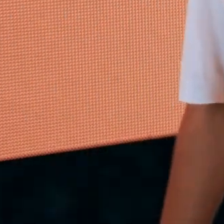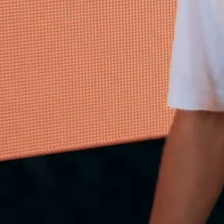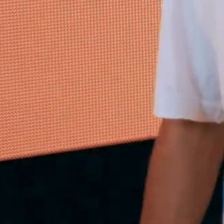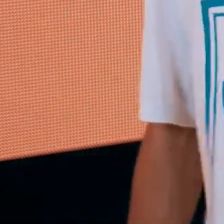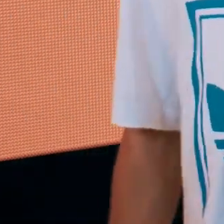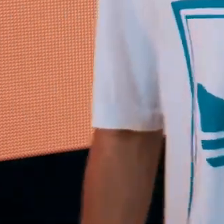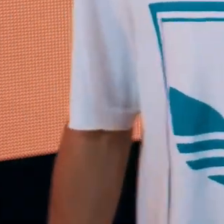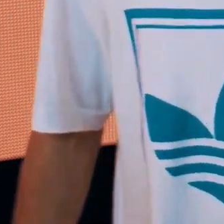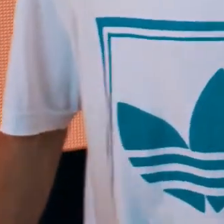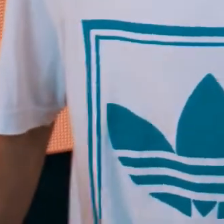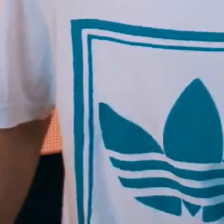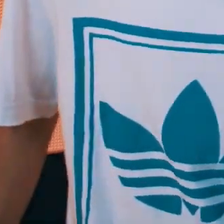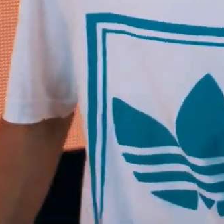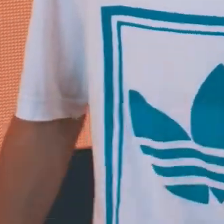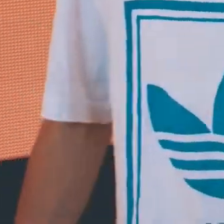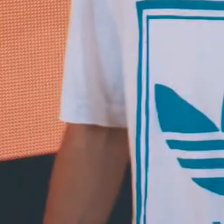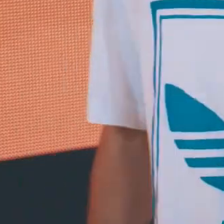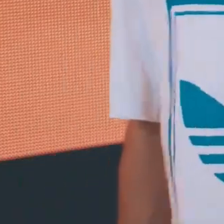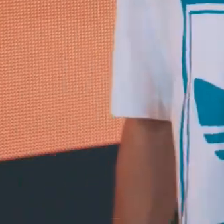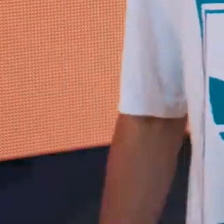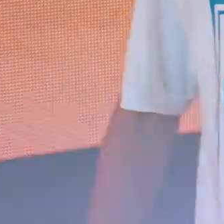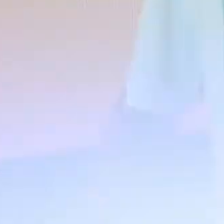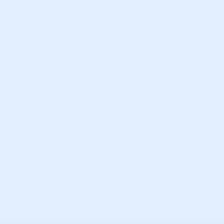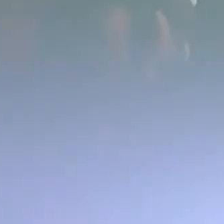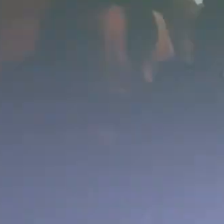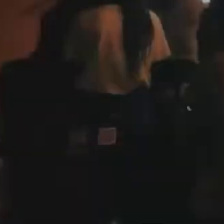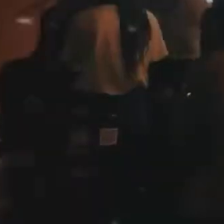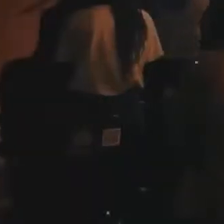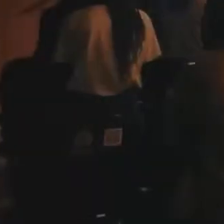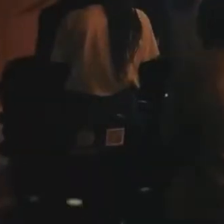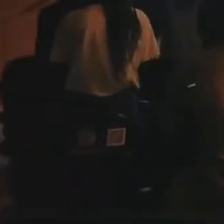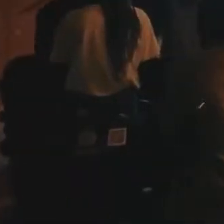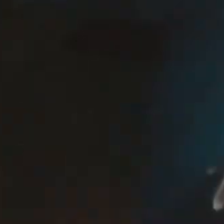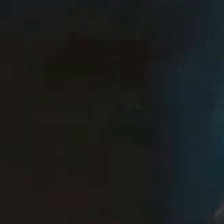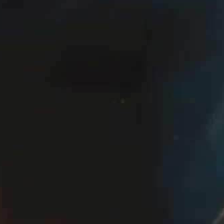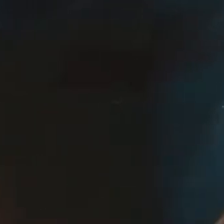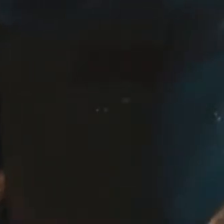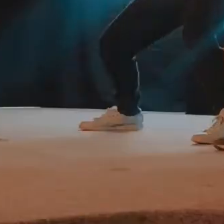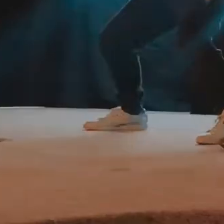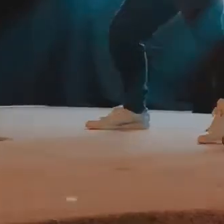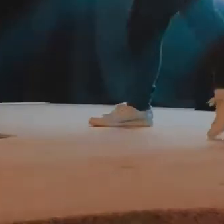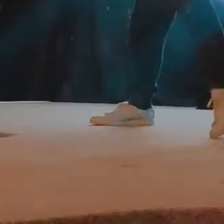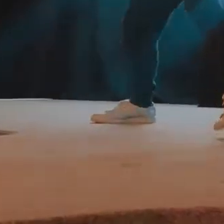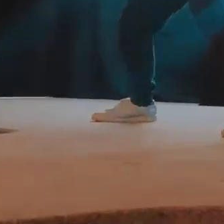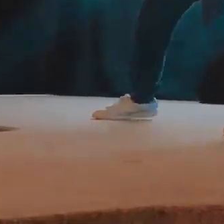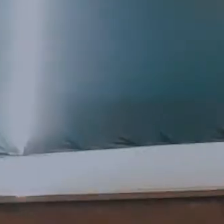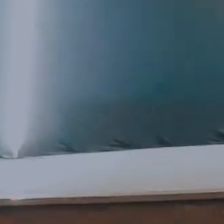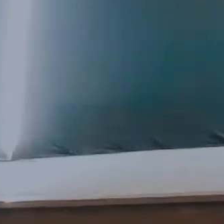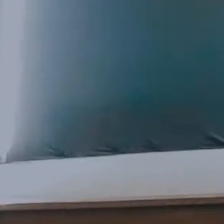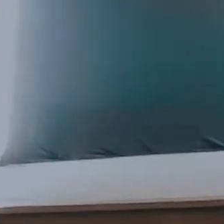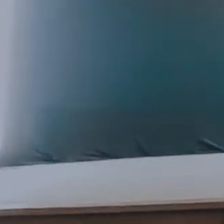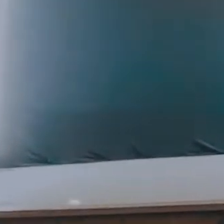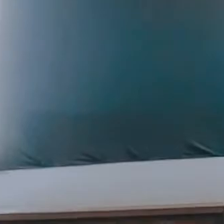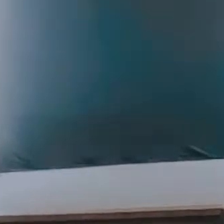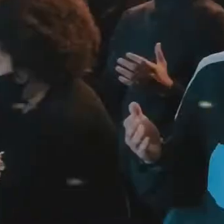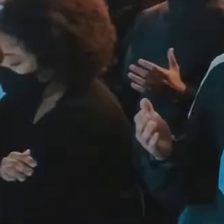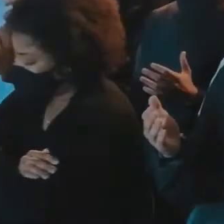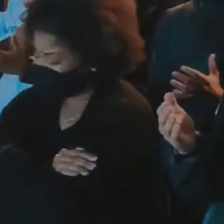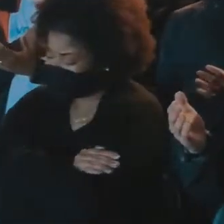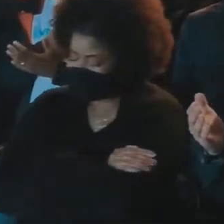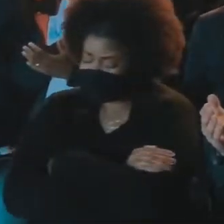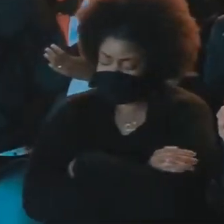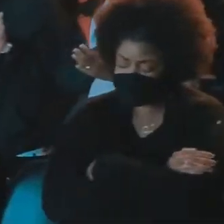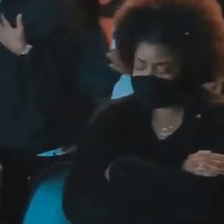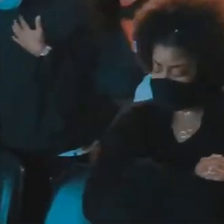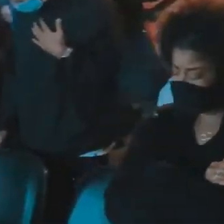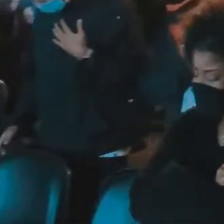algumas programações do nosso departamento para vocês. Começando com a nossa segunda diferente, que é o culto de adolescentes aqui da DIVEC, às 19h, no